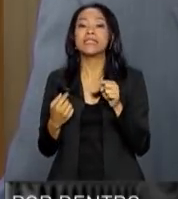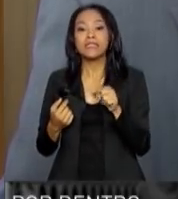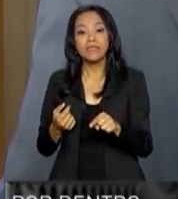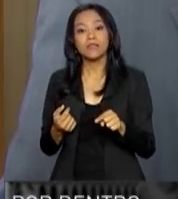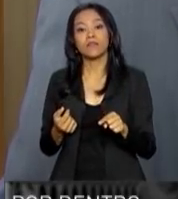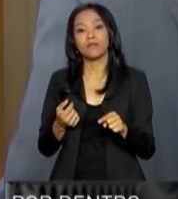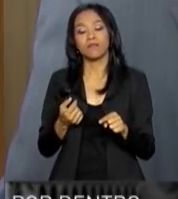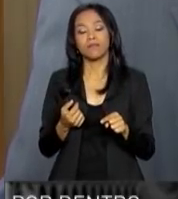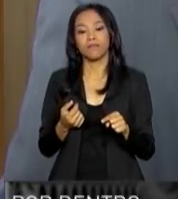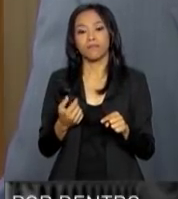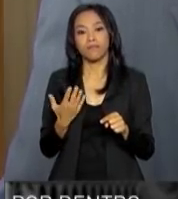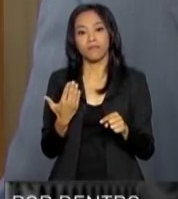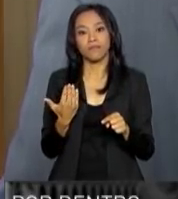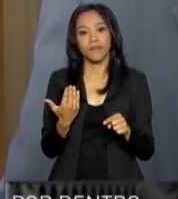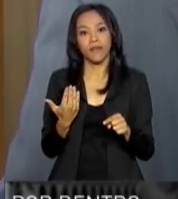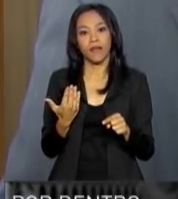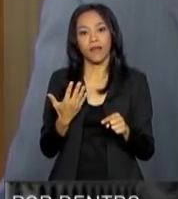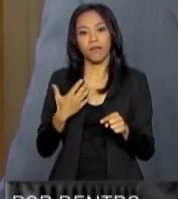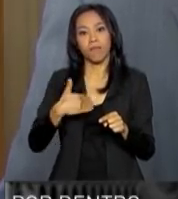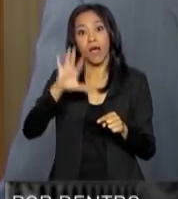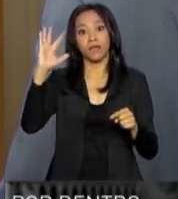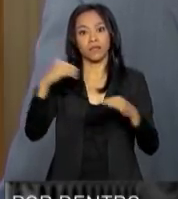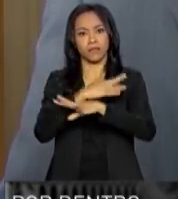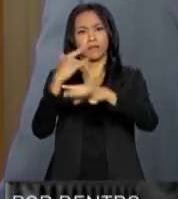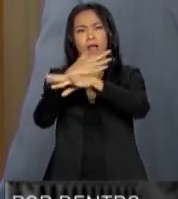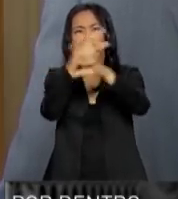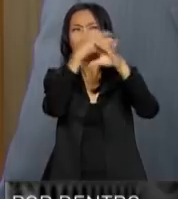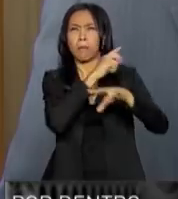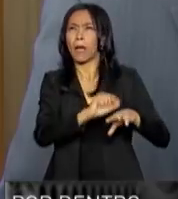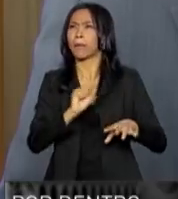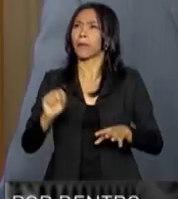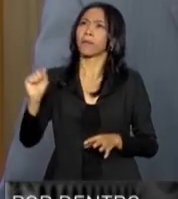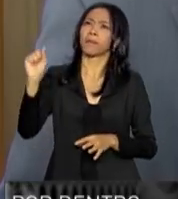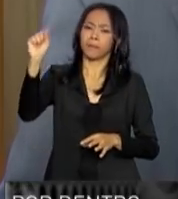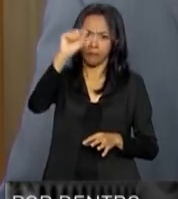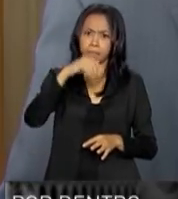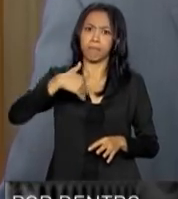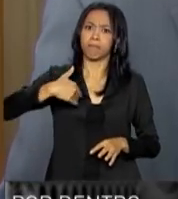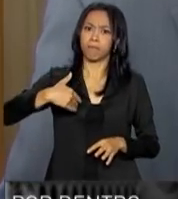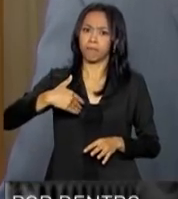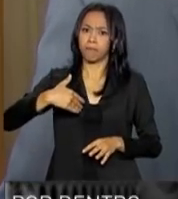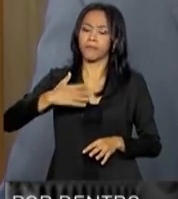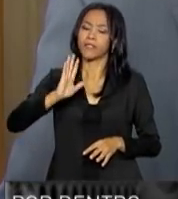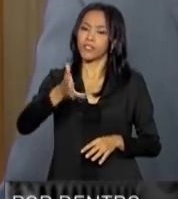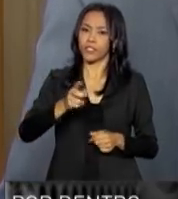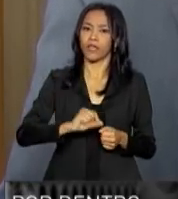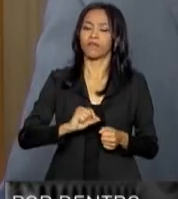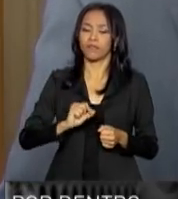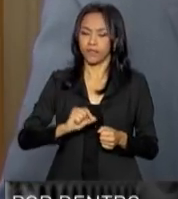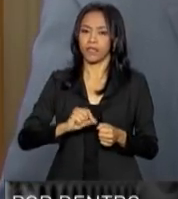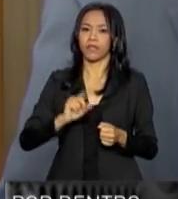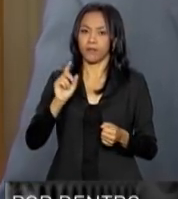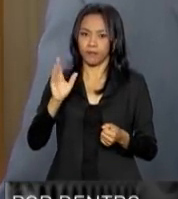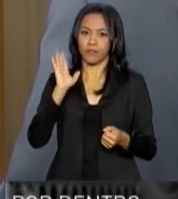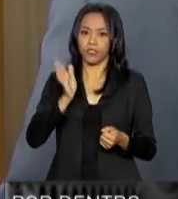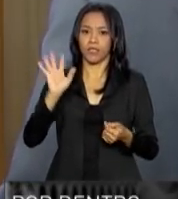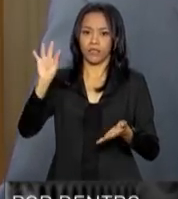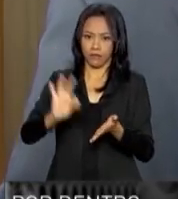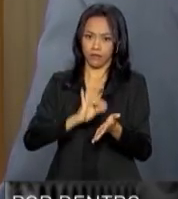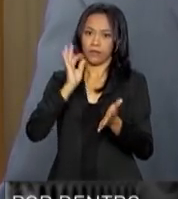mas o os grandes centros ainda há um pessoal que eu fizer essa parte do cadastramento então a parte de